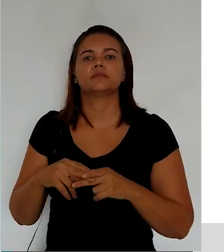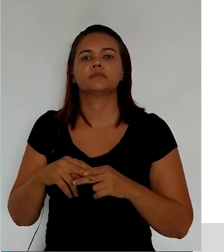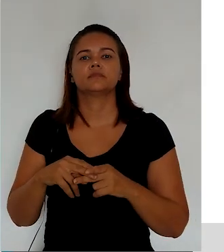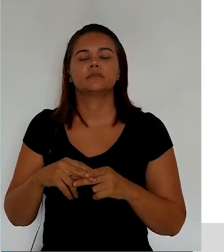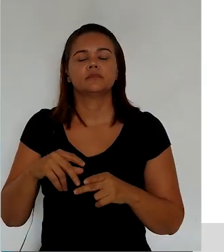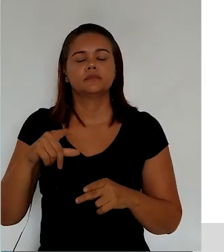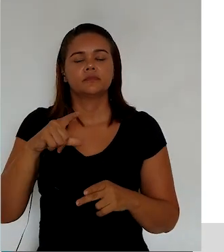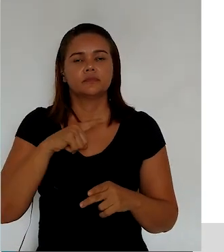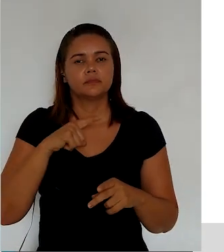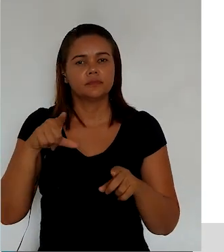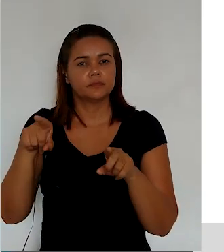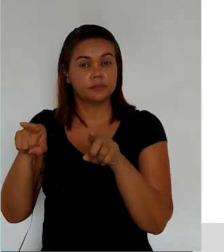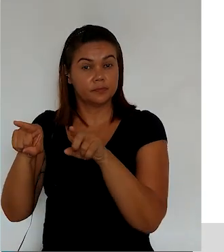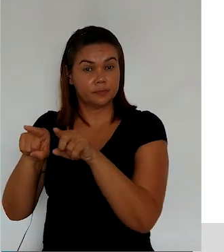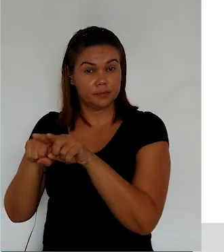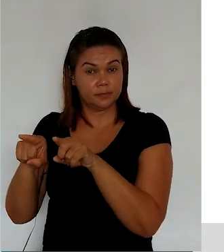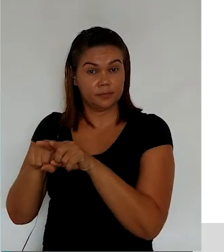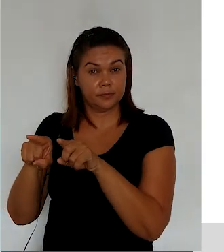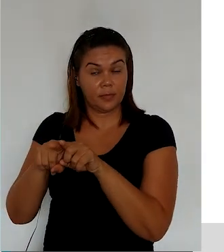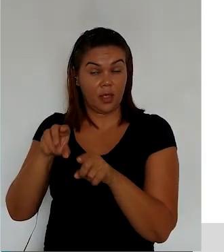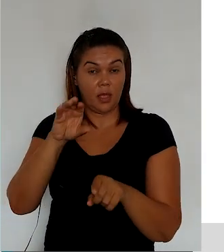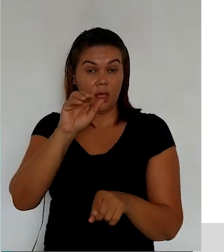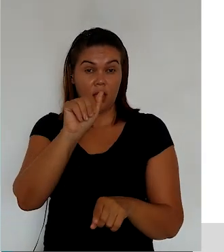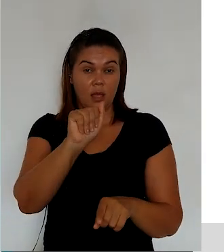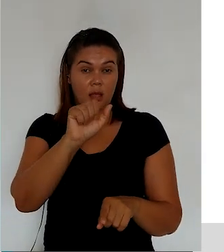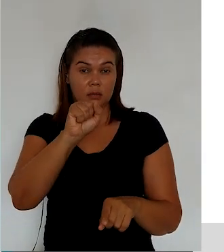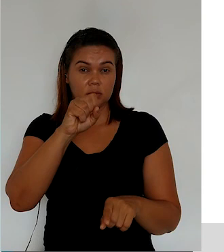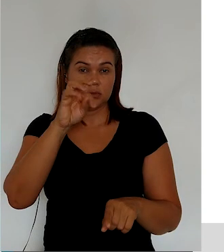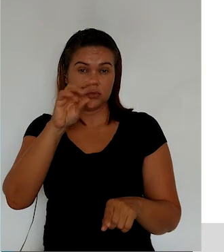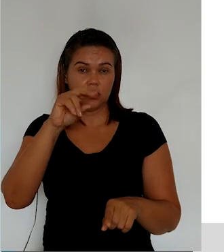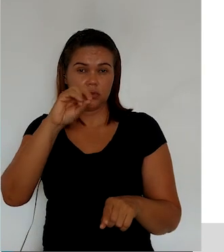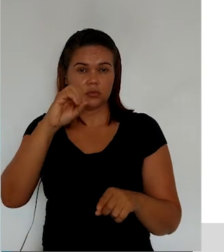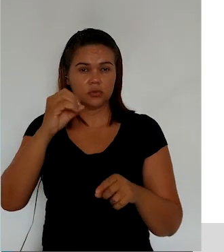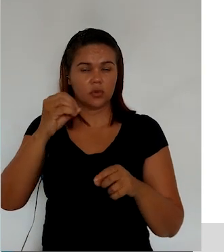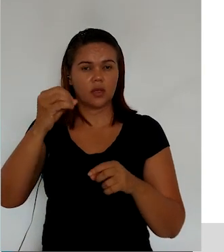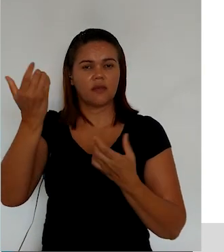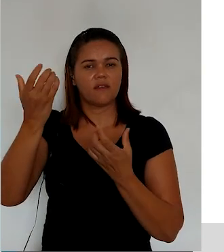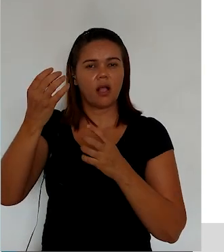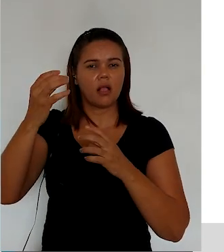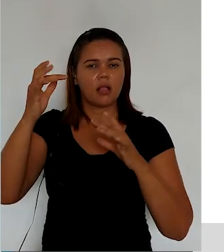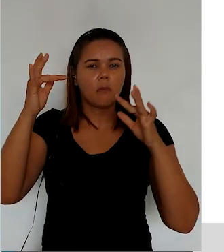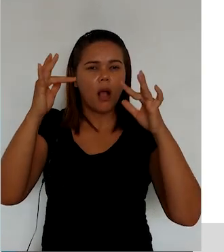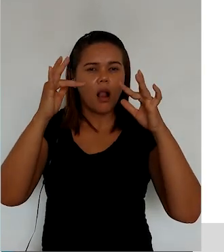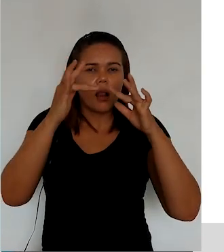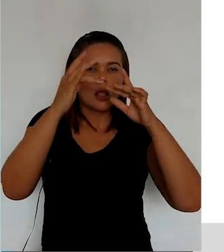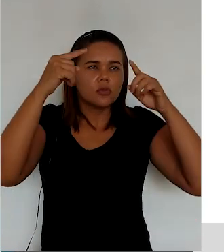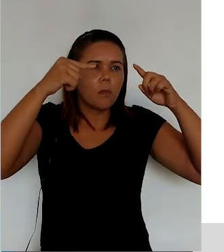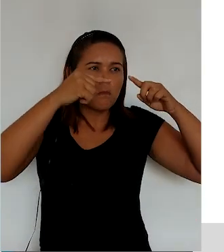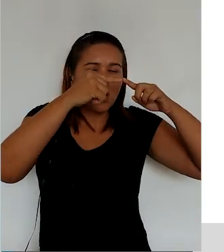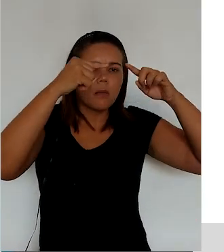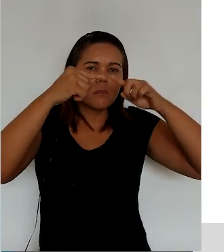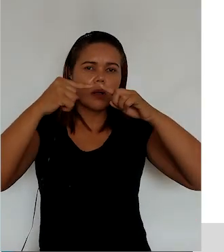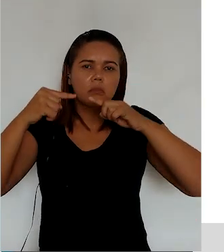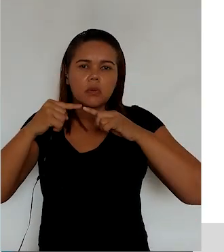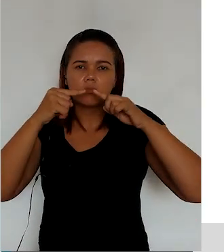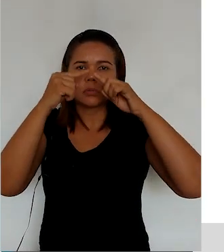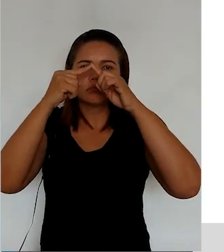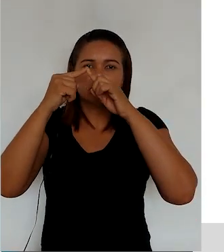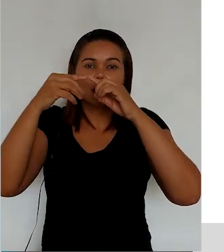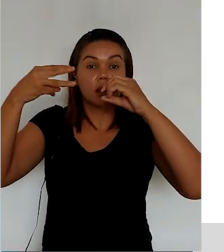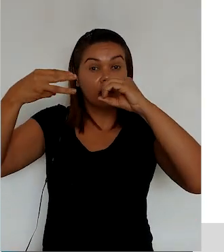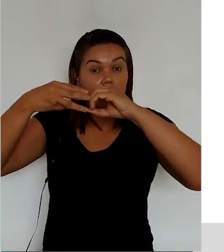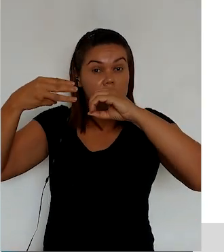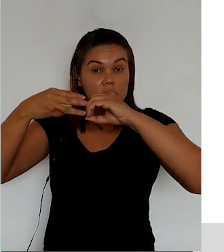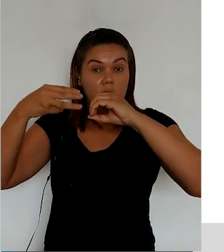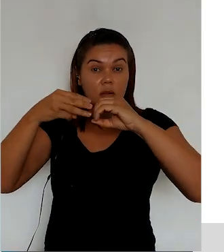Observam-se também astrócitos, que fazem a intercomunicação